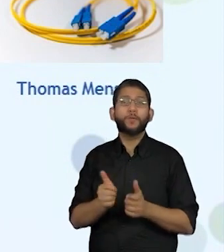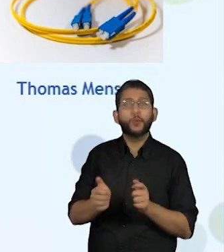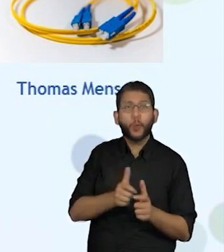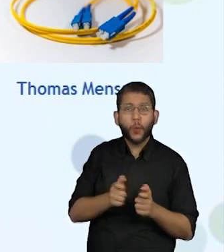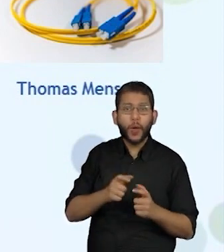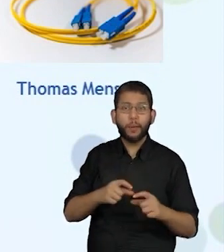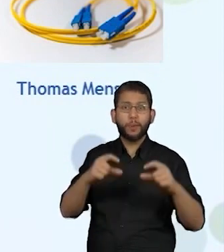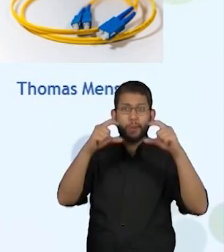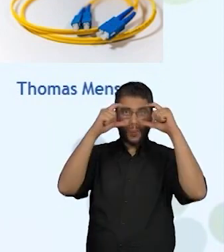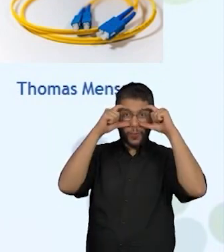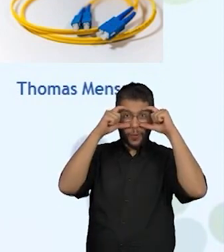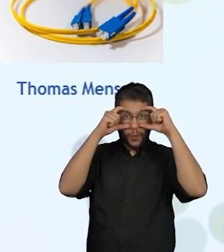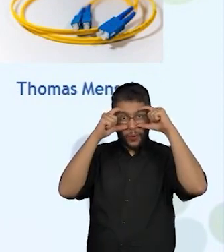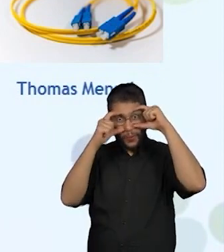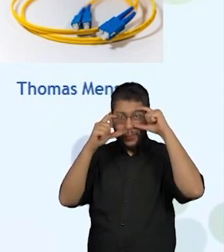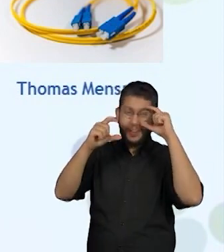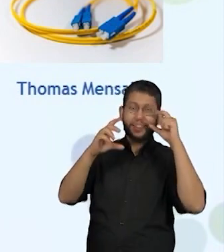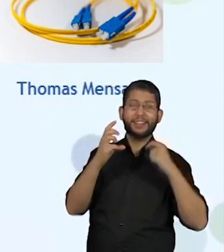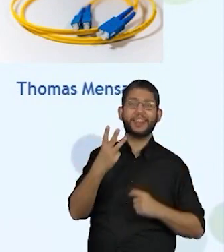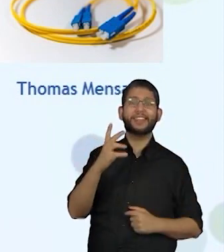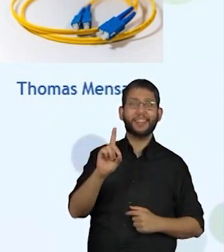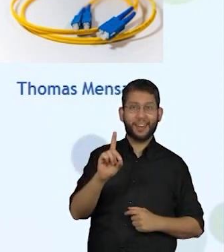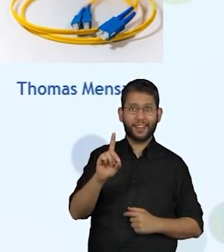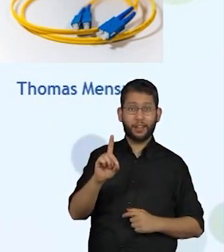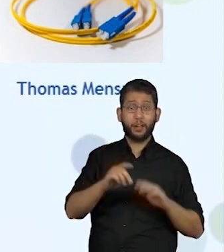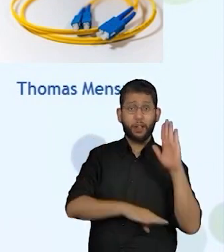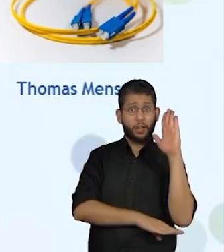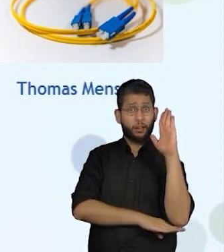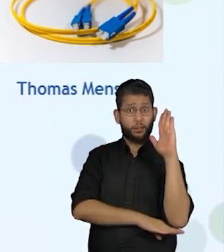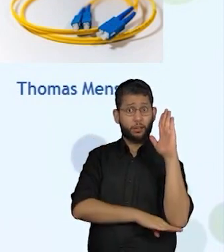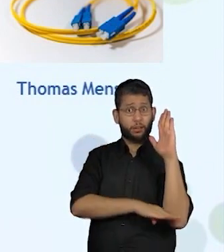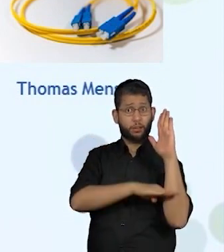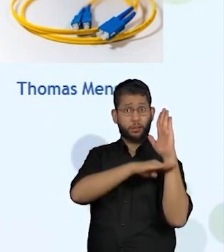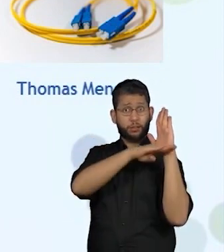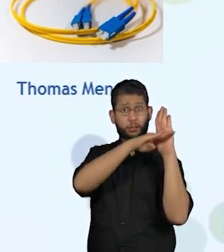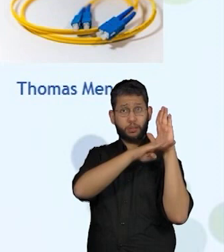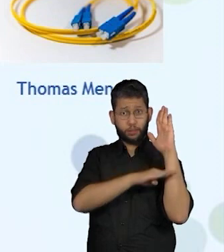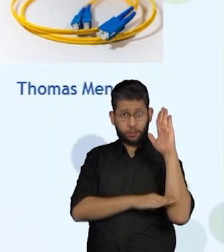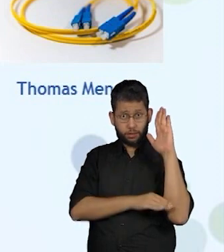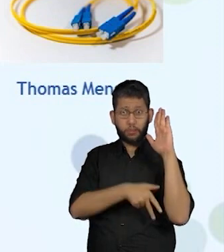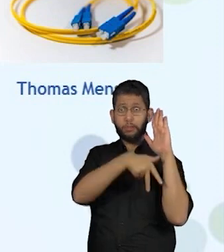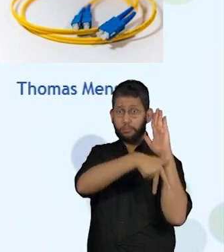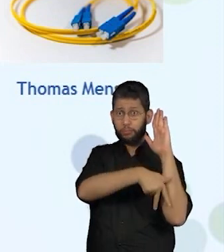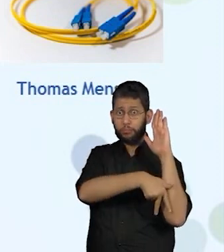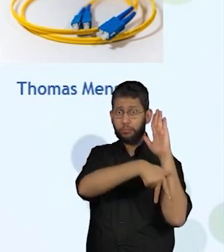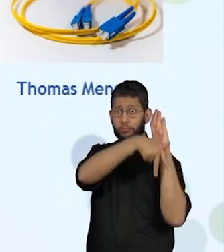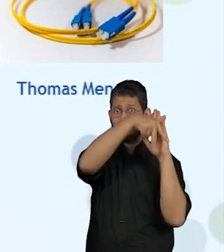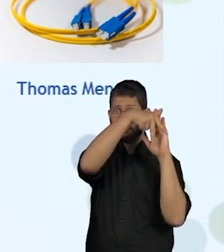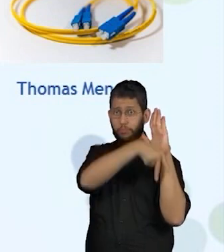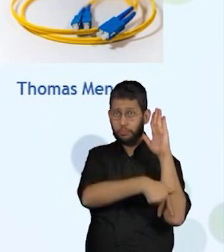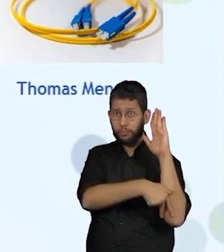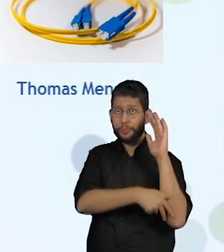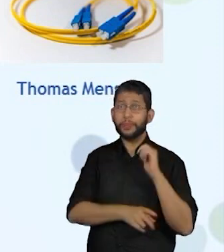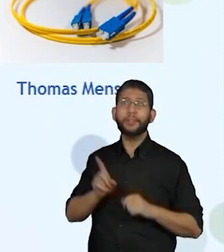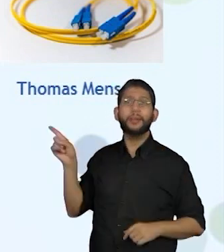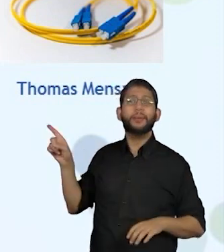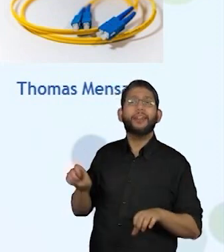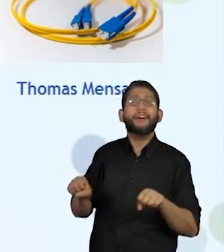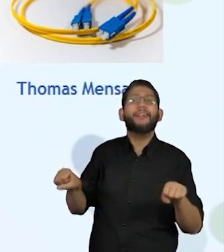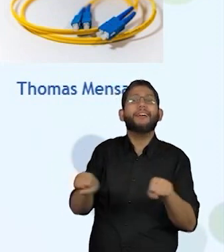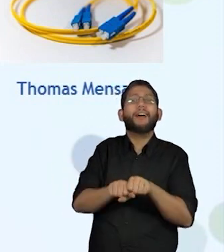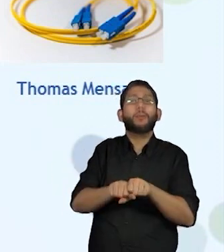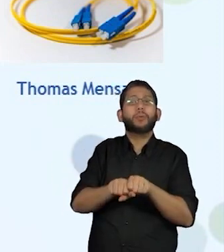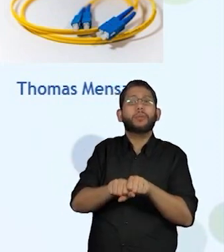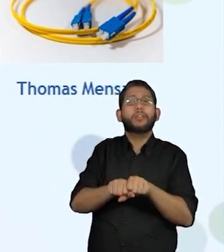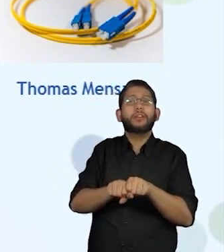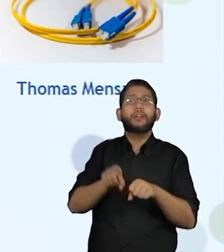3D, o elevador, que é tão importante, nas grandes cidades, e também os cabos de fibra